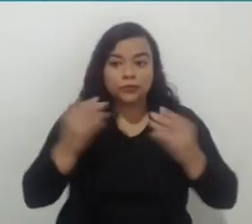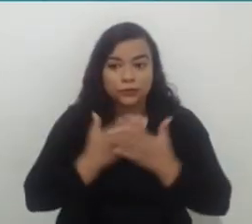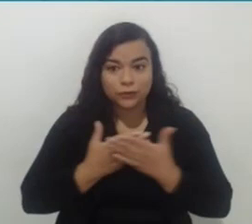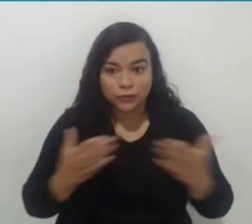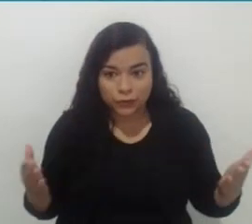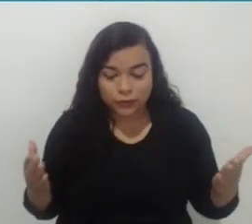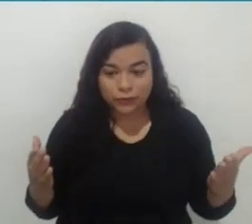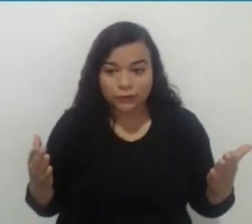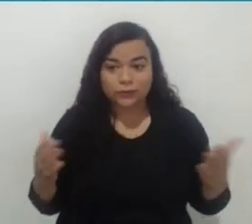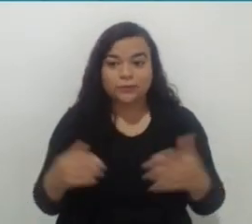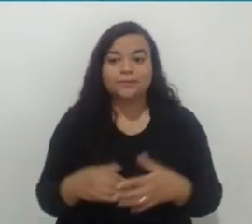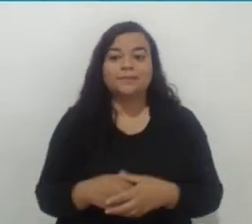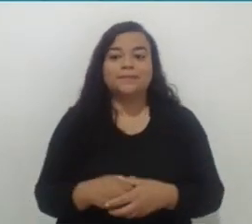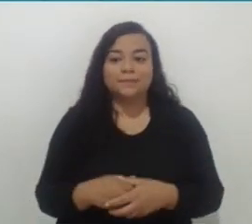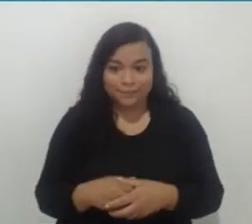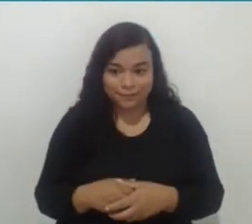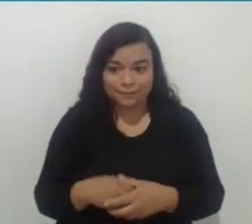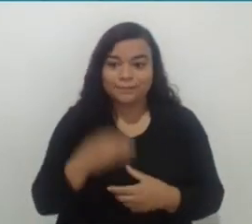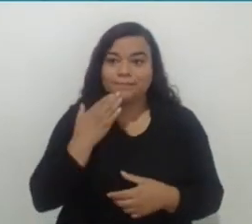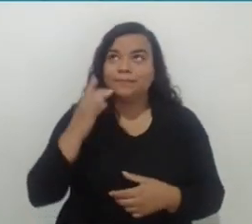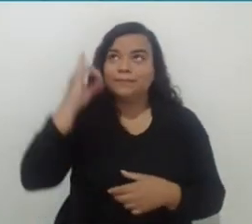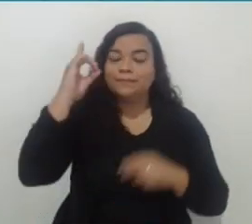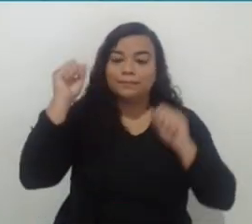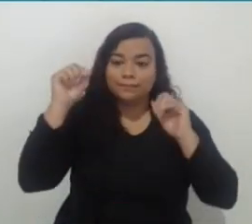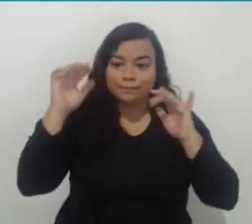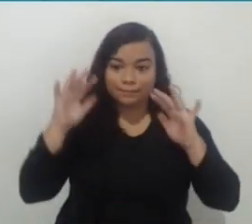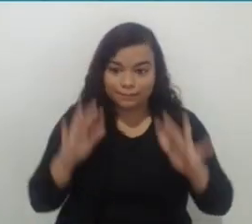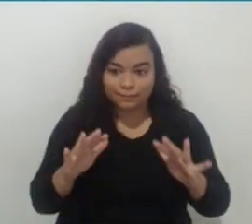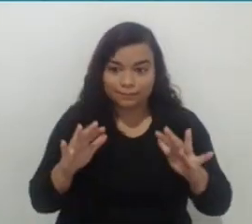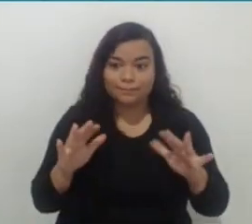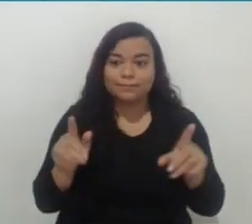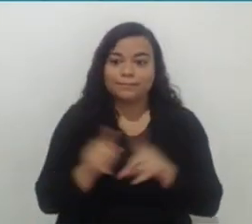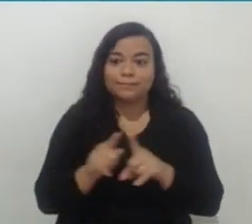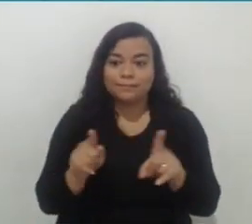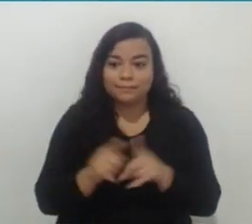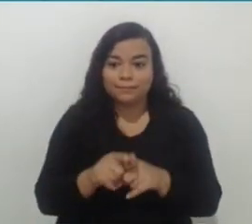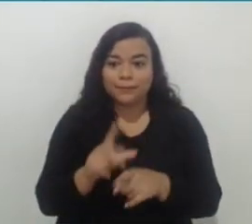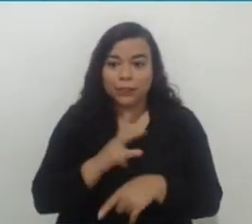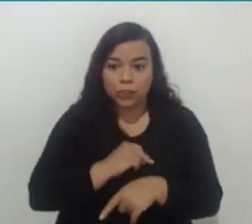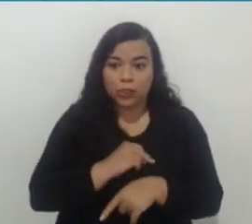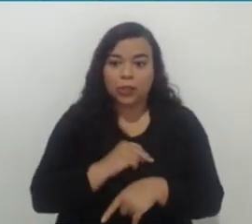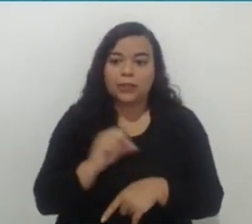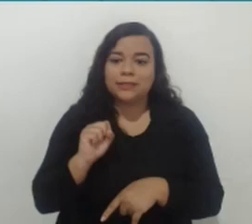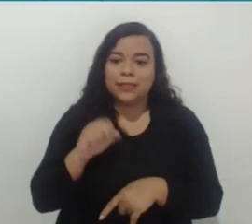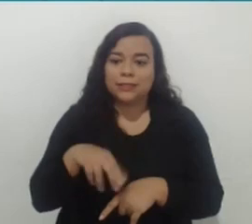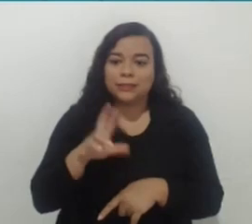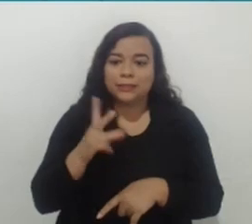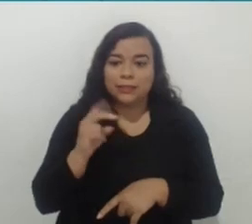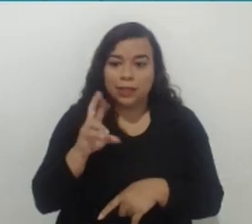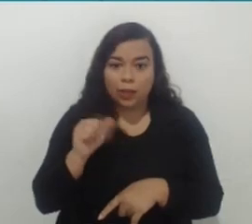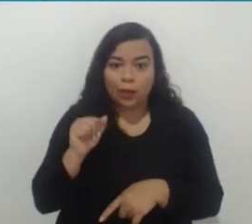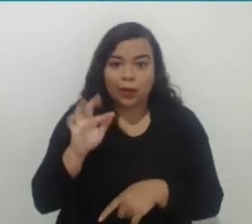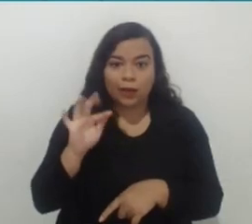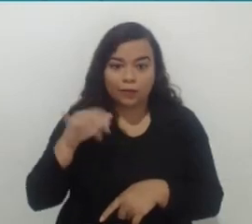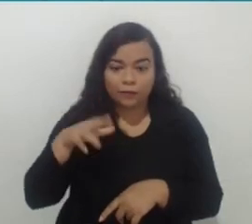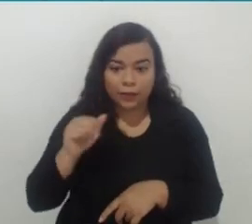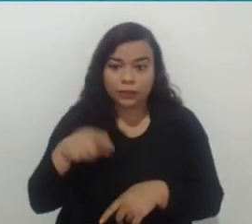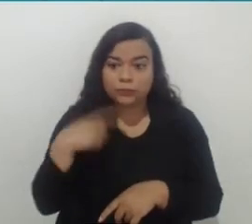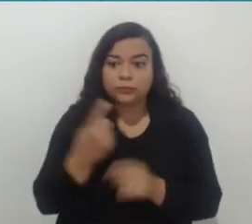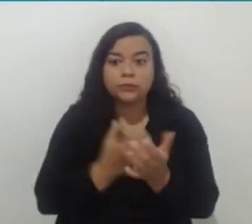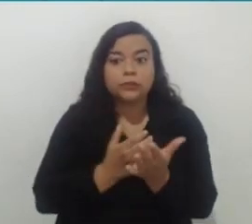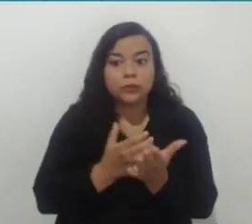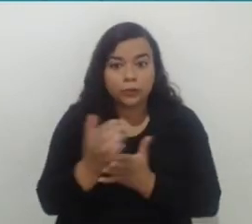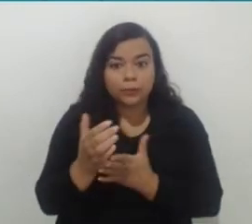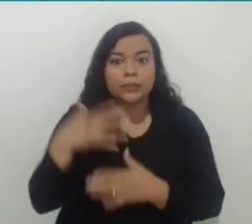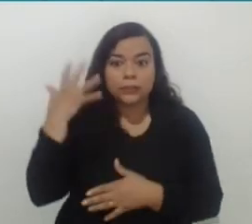invocando nosso Deus e Nossa Senhora de Fátima, iniciemos hoje a sessão ordinária do